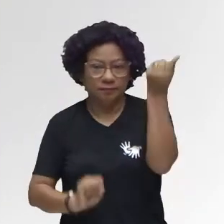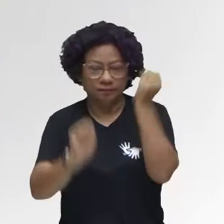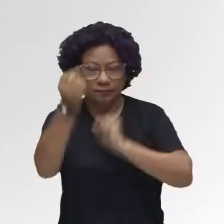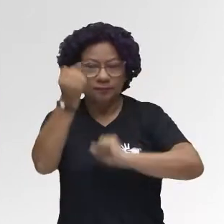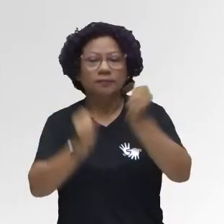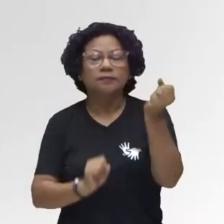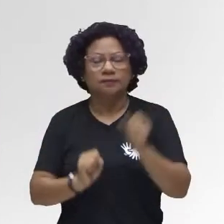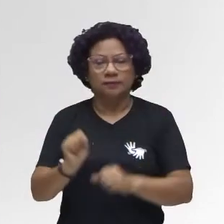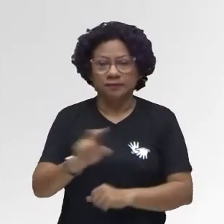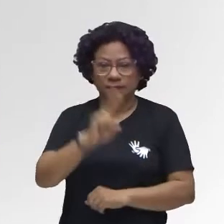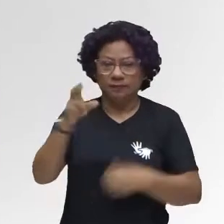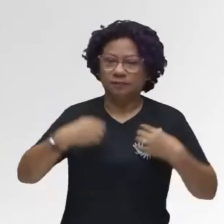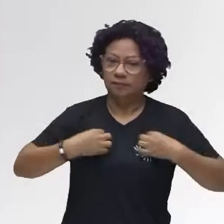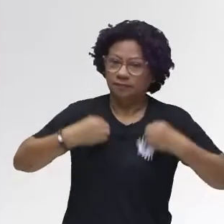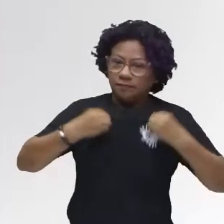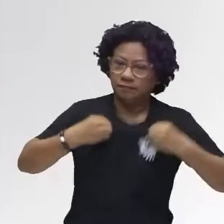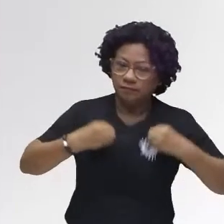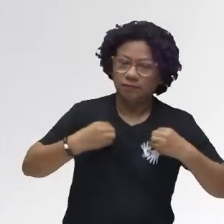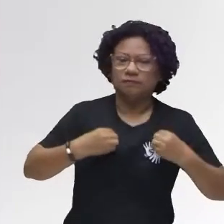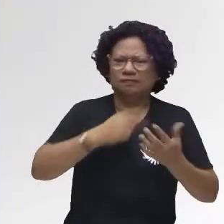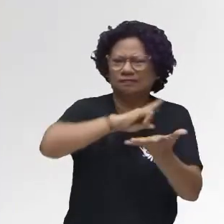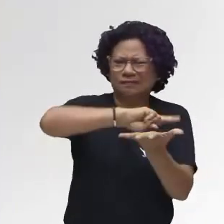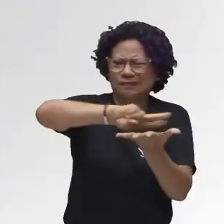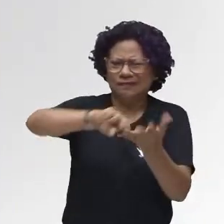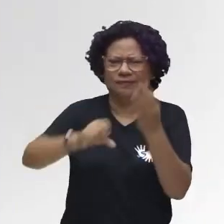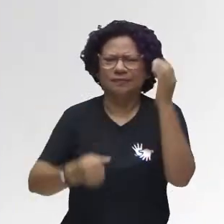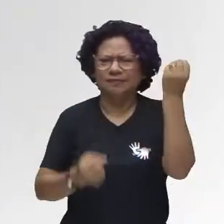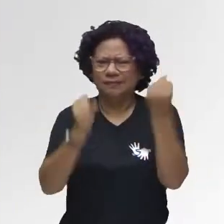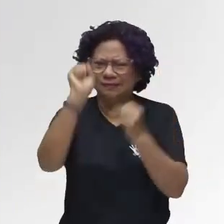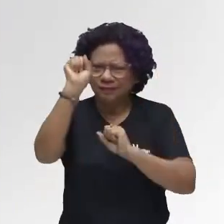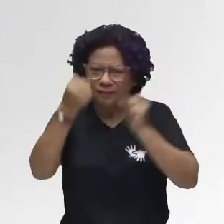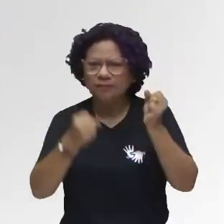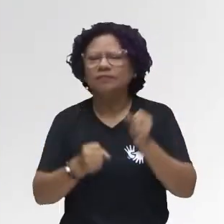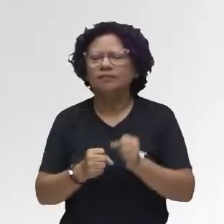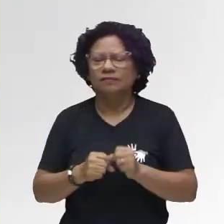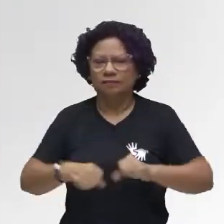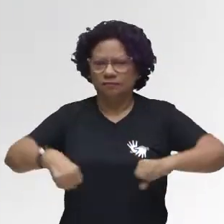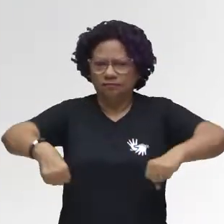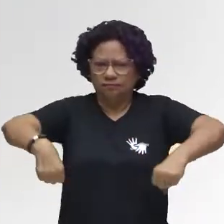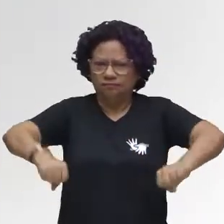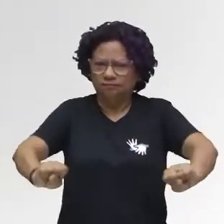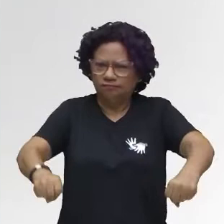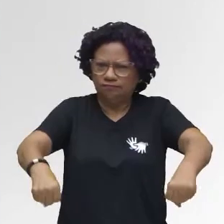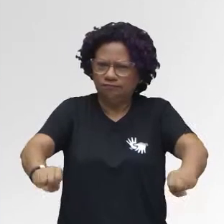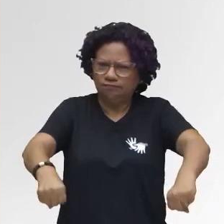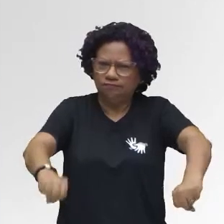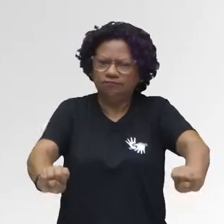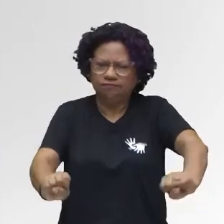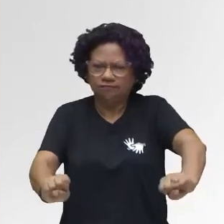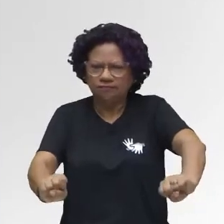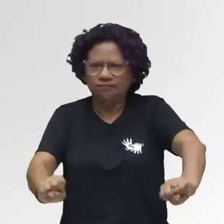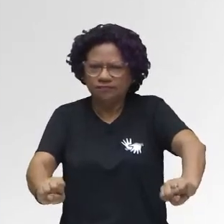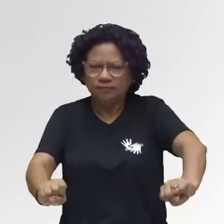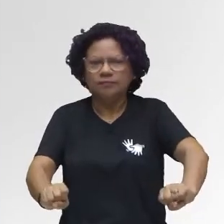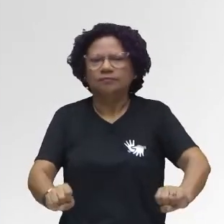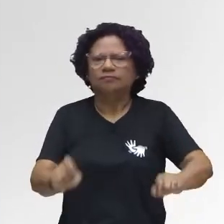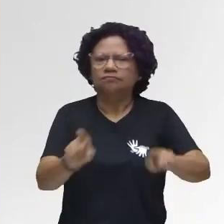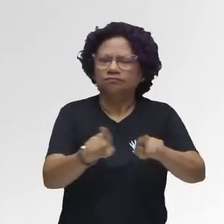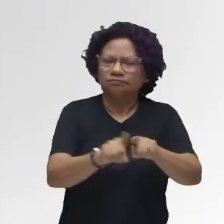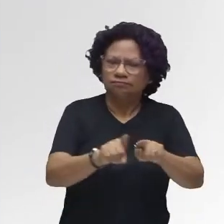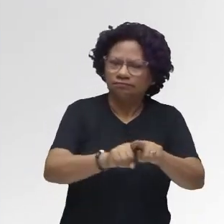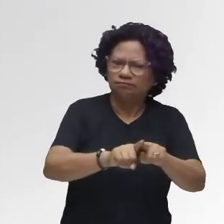uso de roupas, assim como tem indústrias que vão transformar minérios, como também vai ter indústria que vai